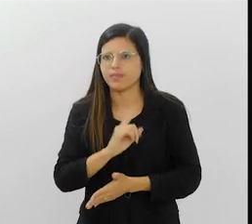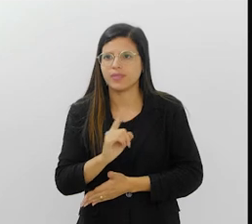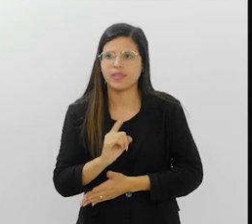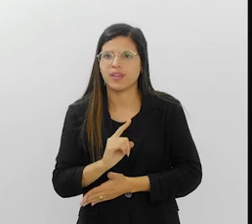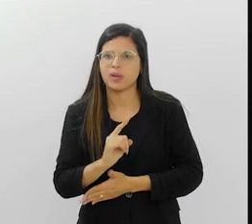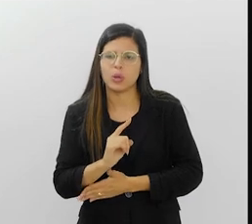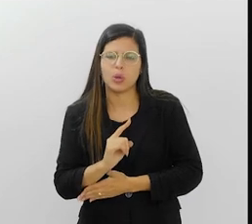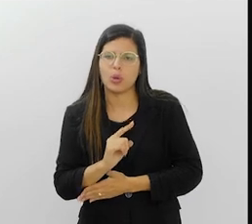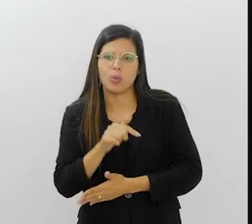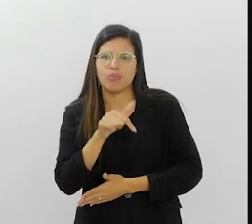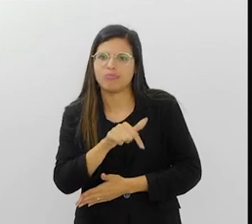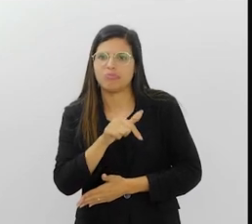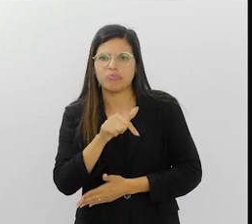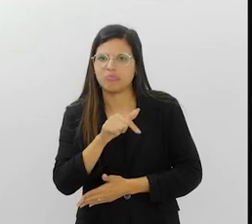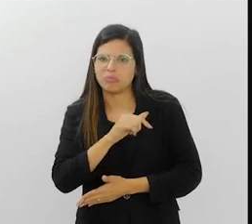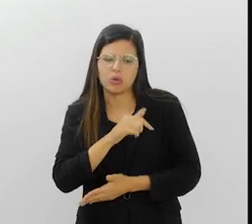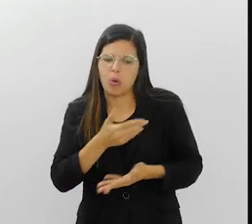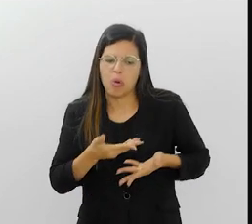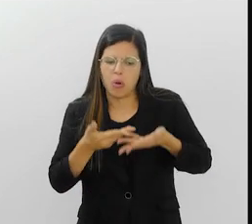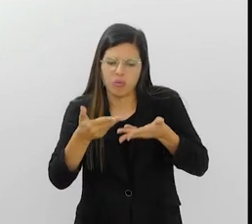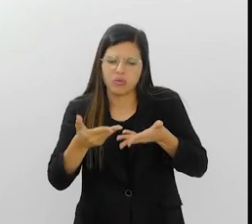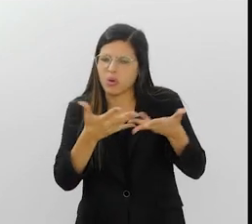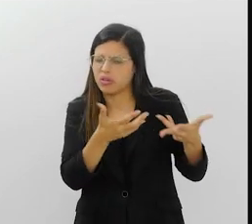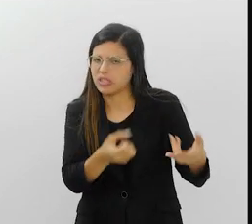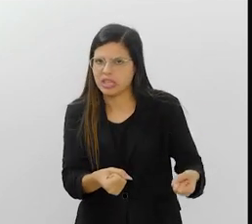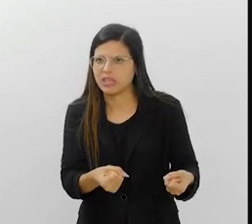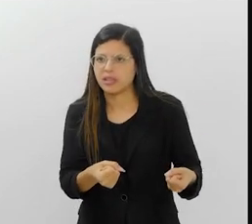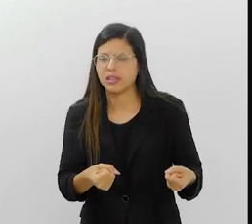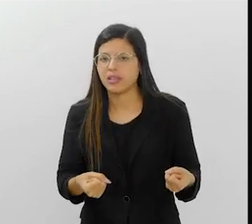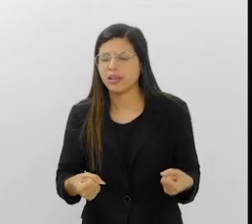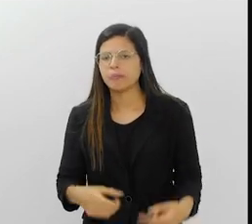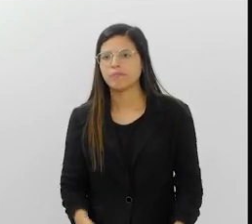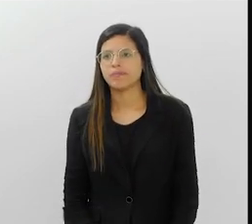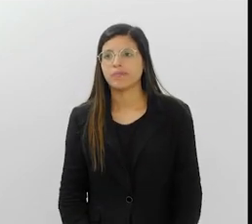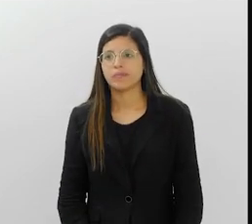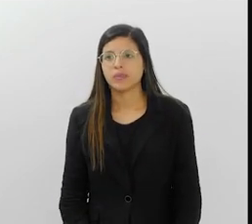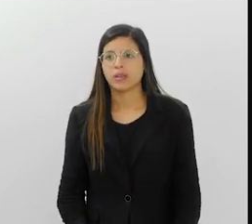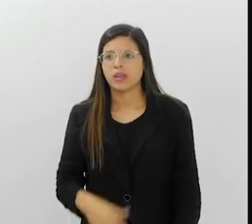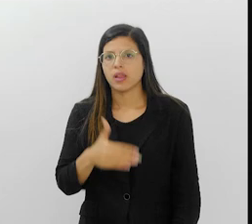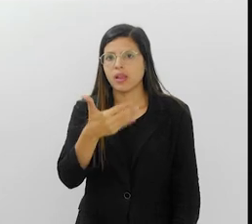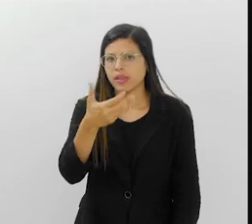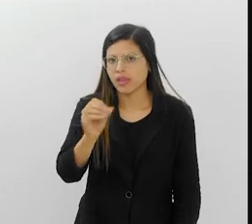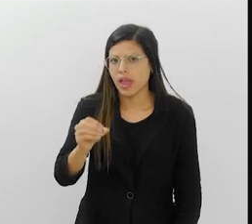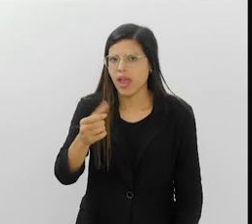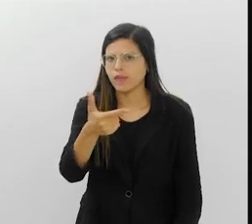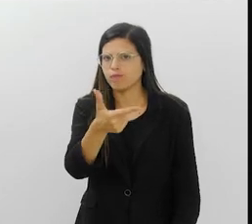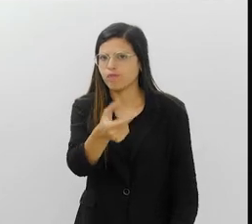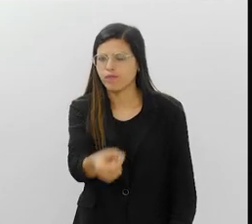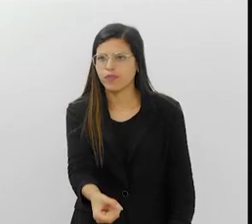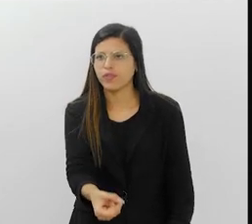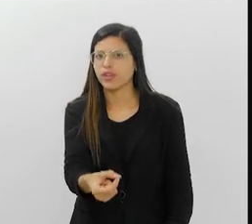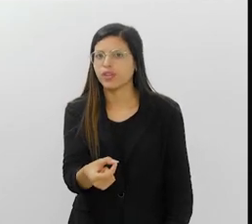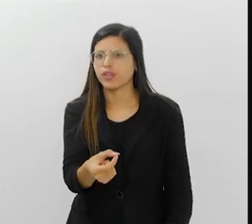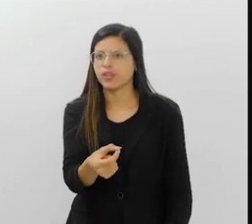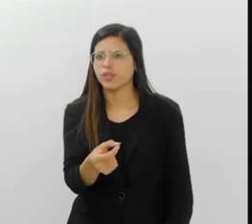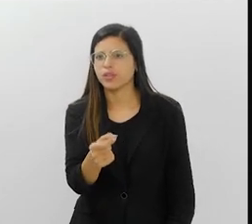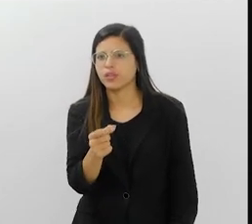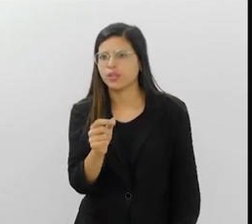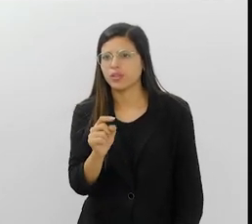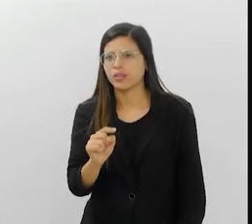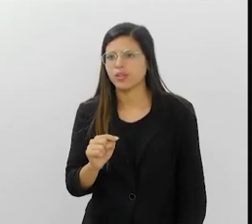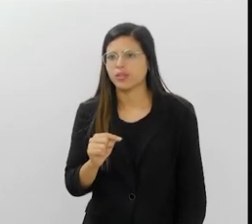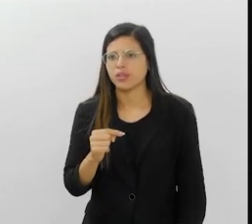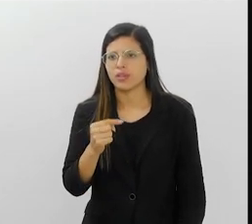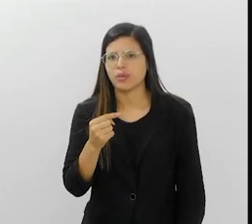acreditava. Eu fui muito na intuição do Júlio. É, bateu 10 episódios, 20, daqui a pouco